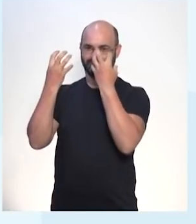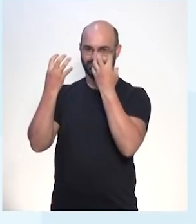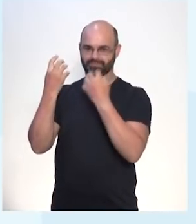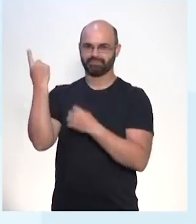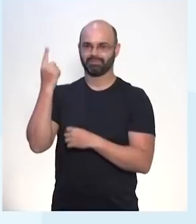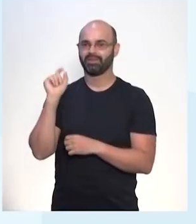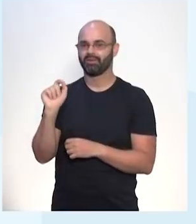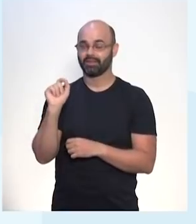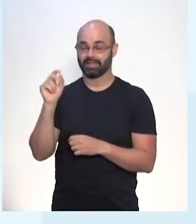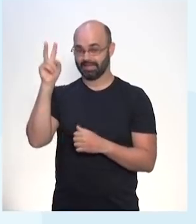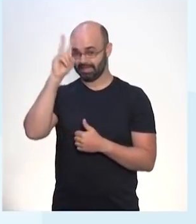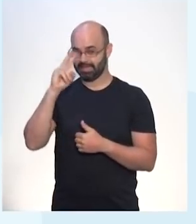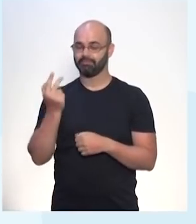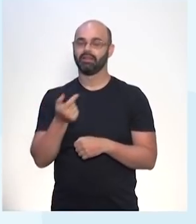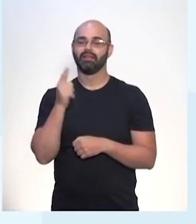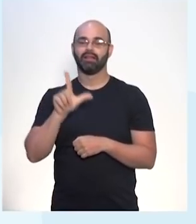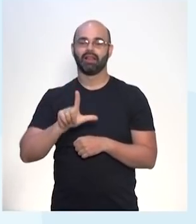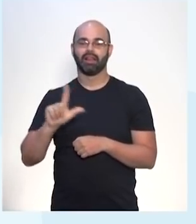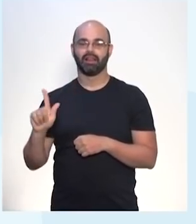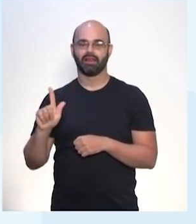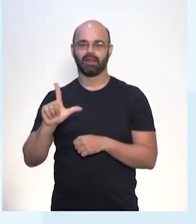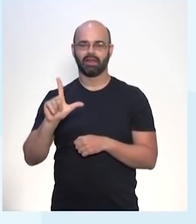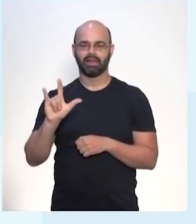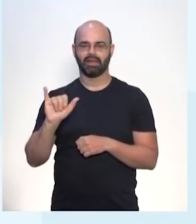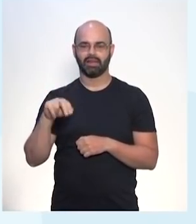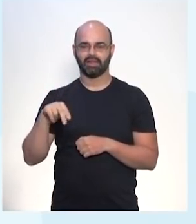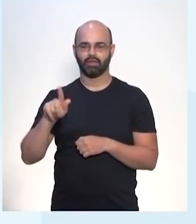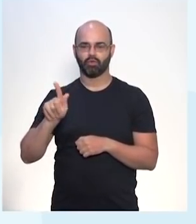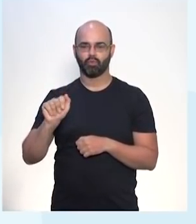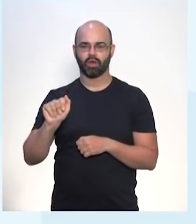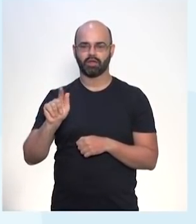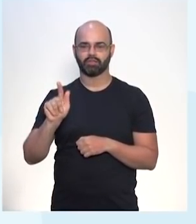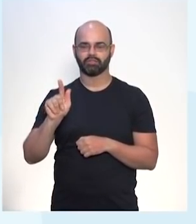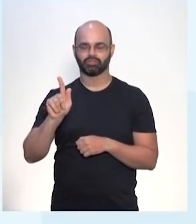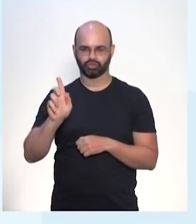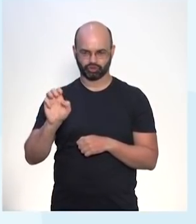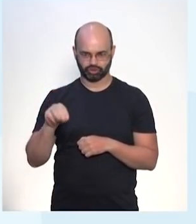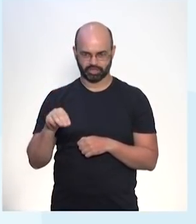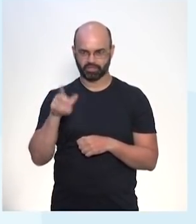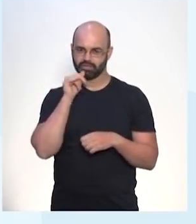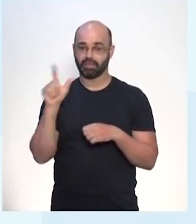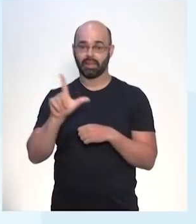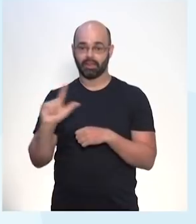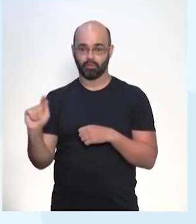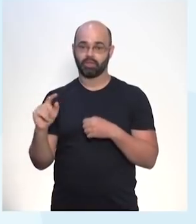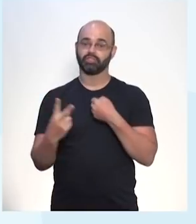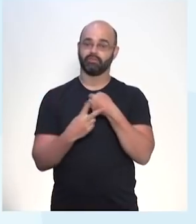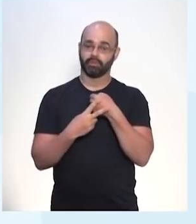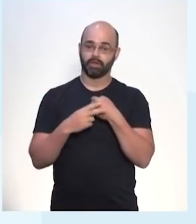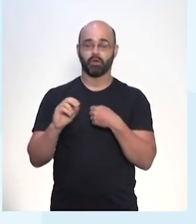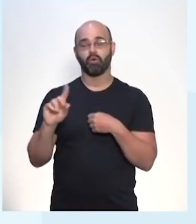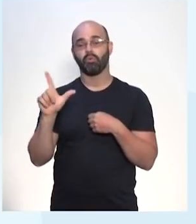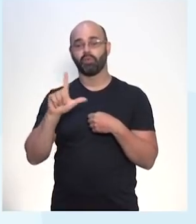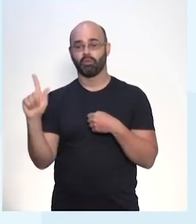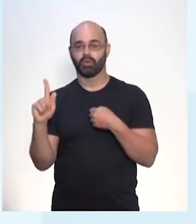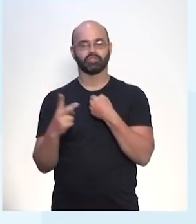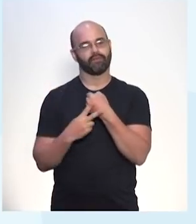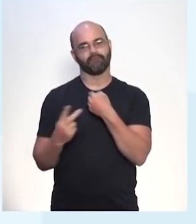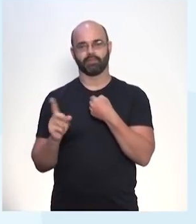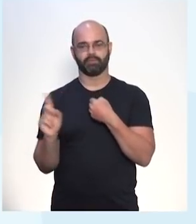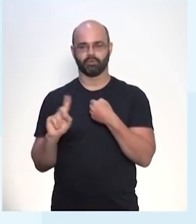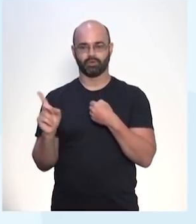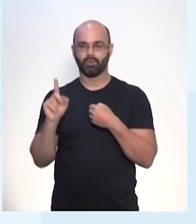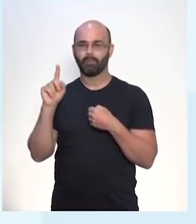linguagem verbal e não verbal. Qual é a que predomina neste anúncio que vocês estão vendo? Eles estão Opa, falando o quê, estão Mauro? Vamos lá. imagem?